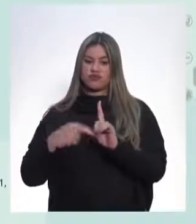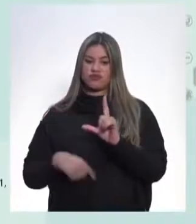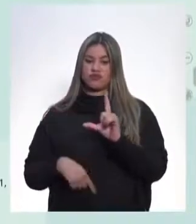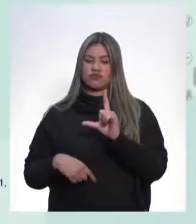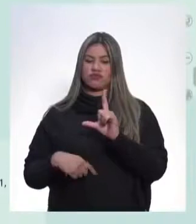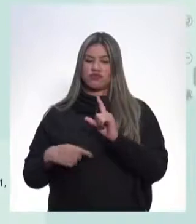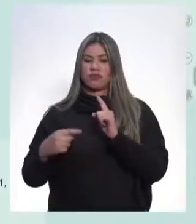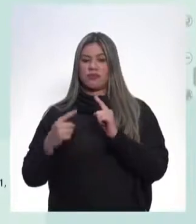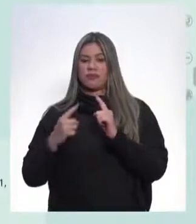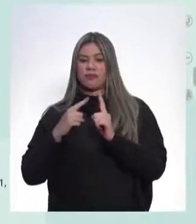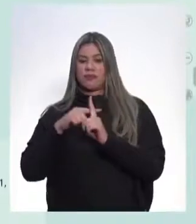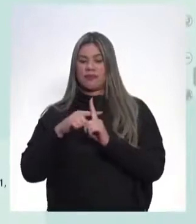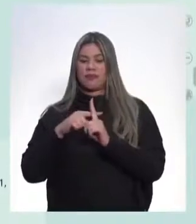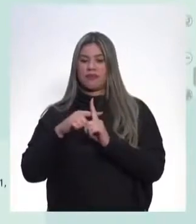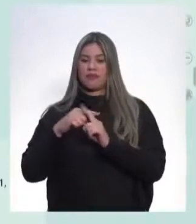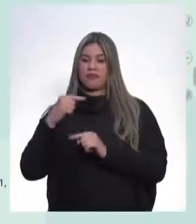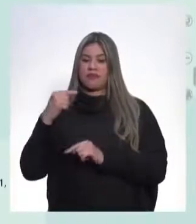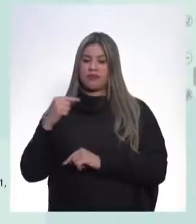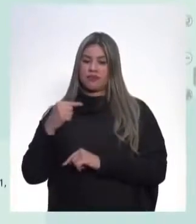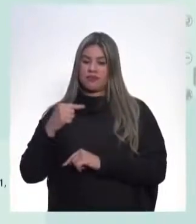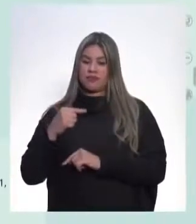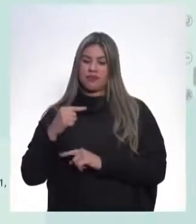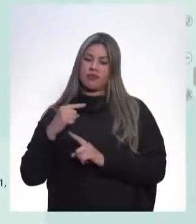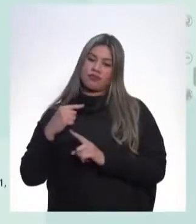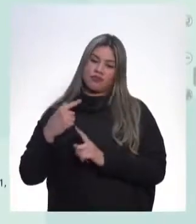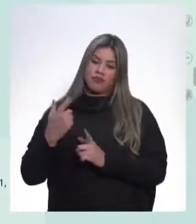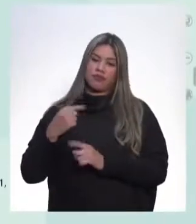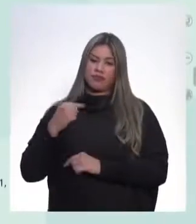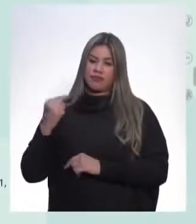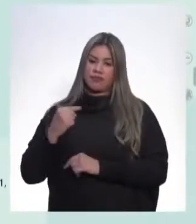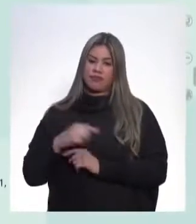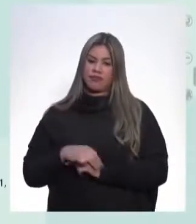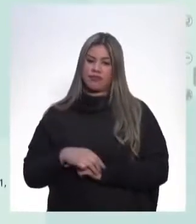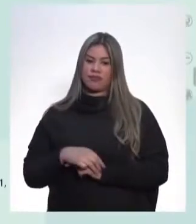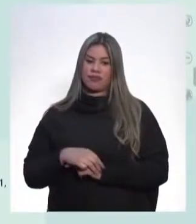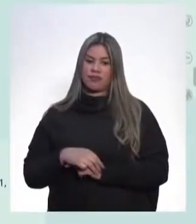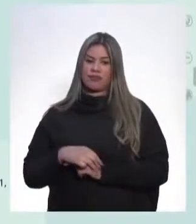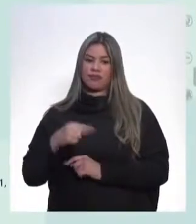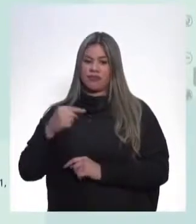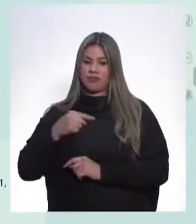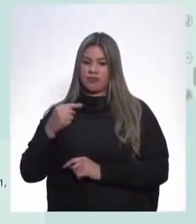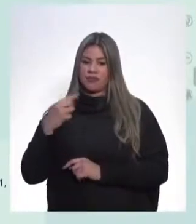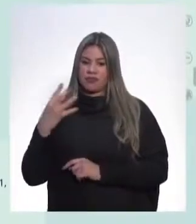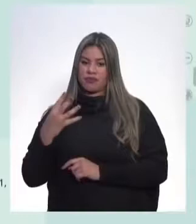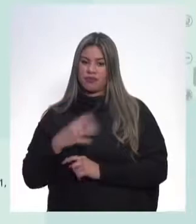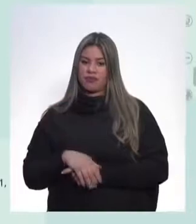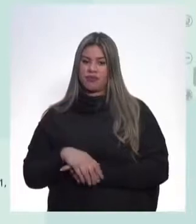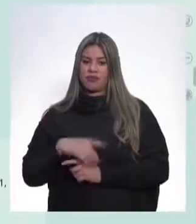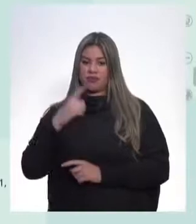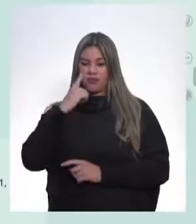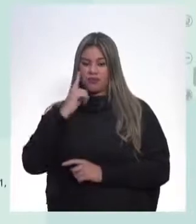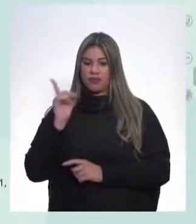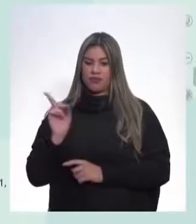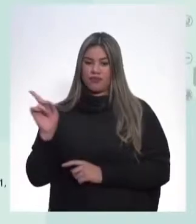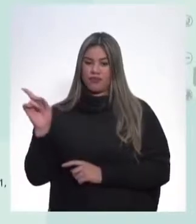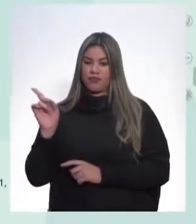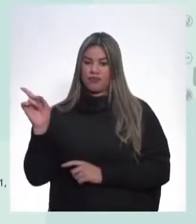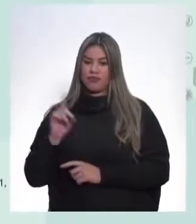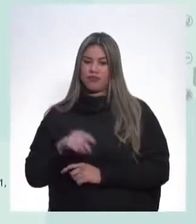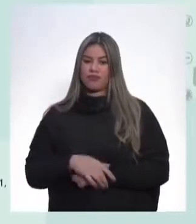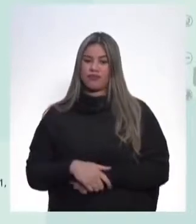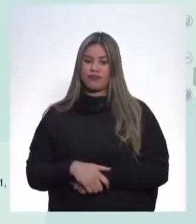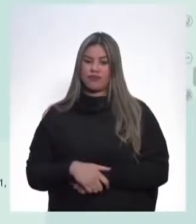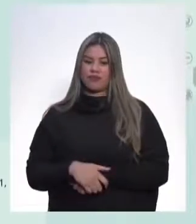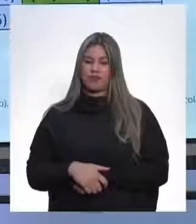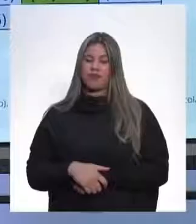Mais com menos, menos. 2 vezes menos 2, menos 4. Está aqui, ó. O C. Depois